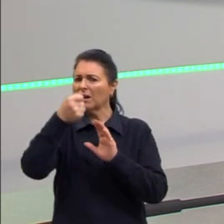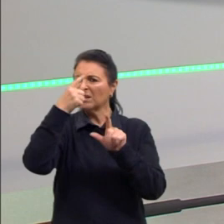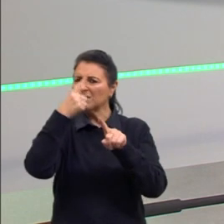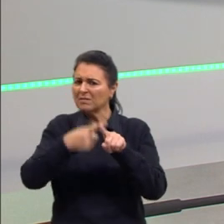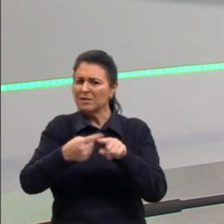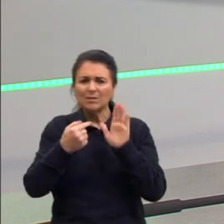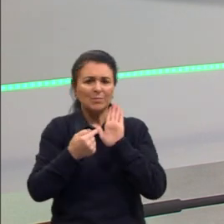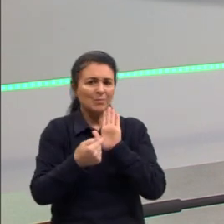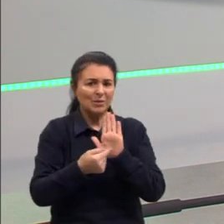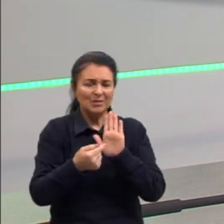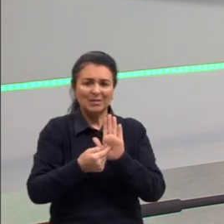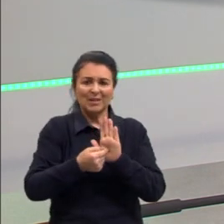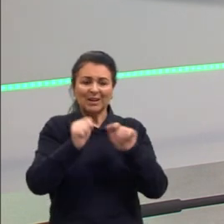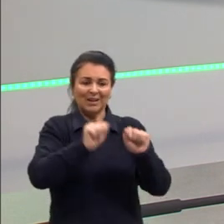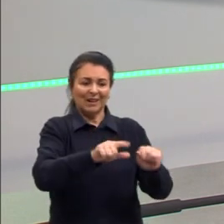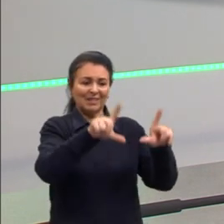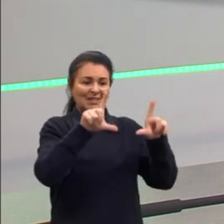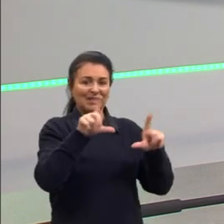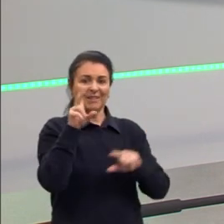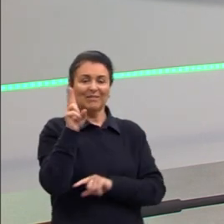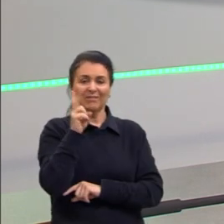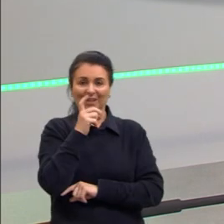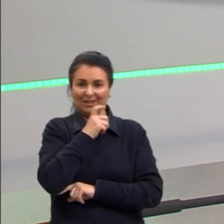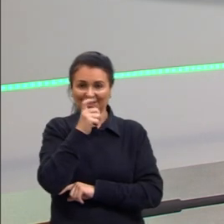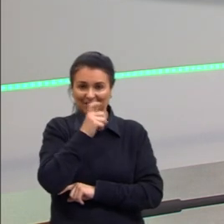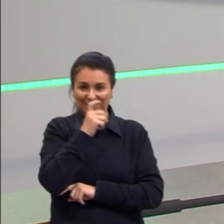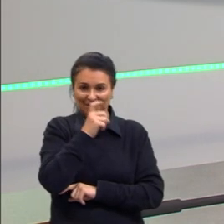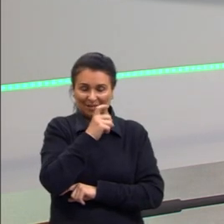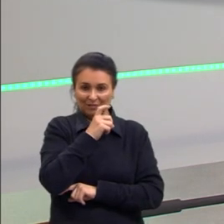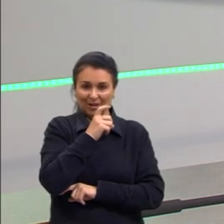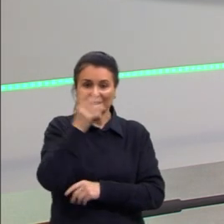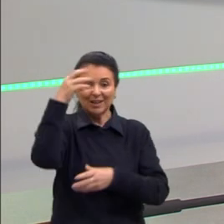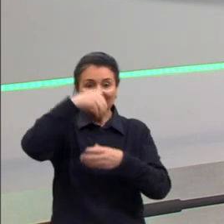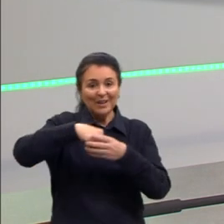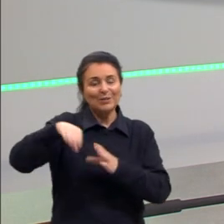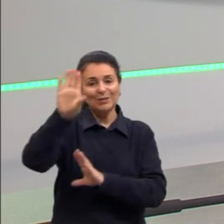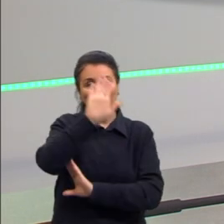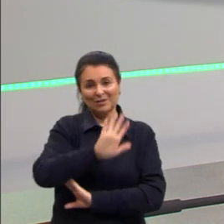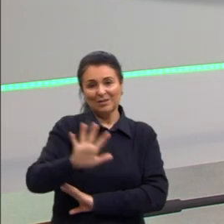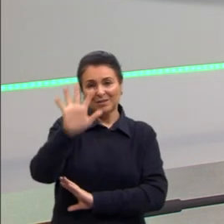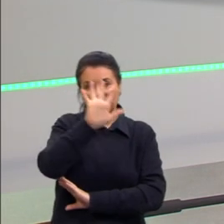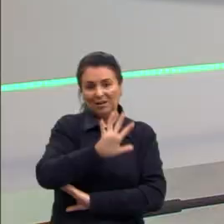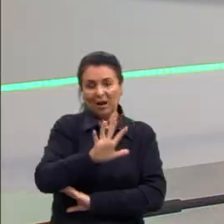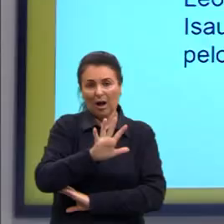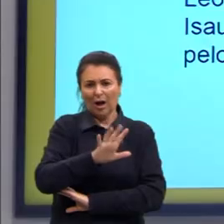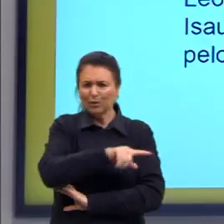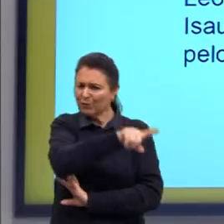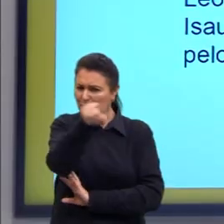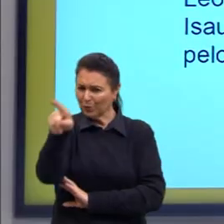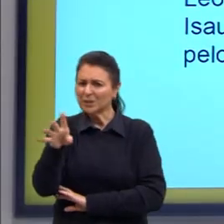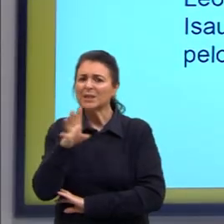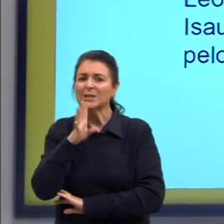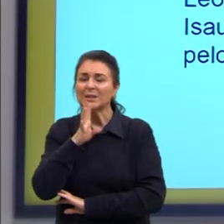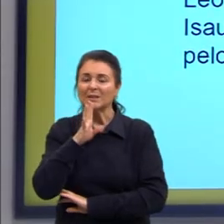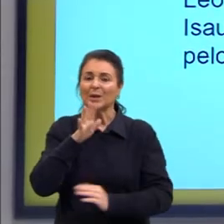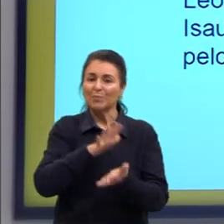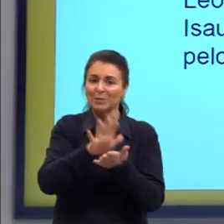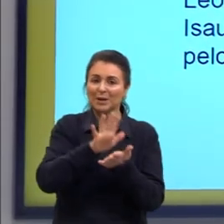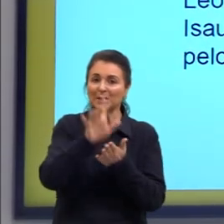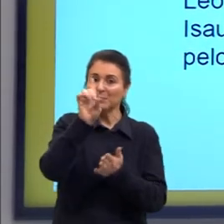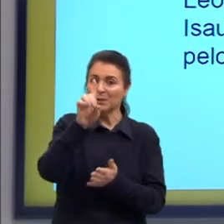Então ela tem uma importância bastante grande né dentro desse cenário então é publicado em 1875